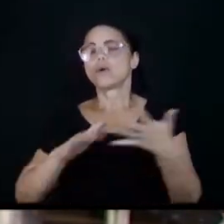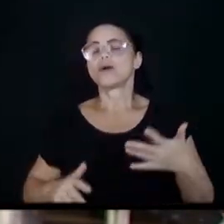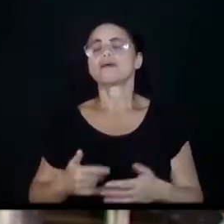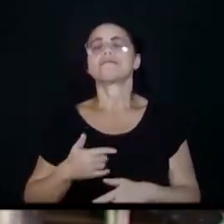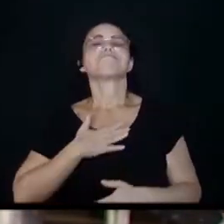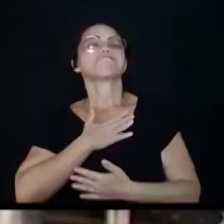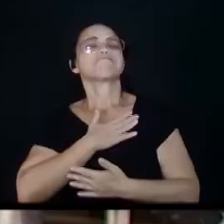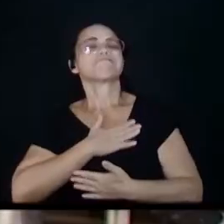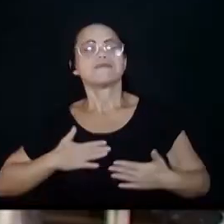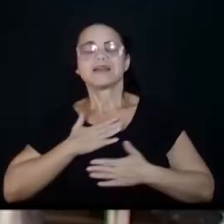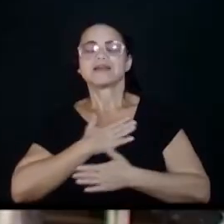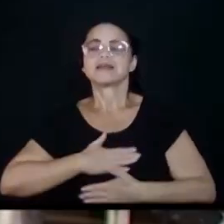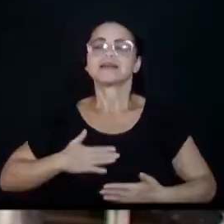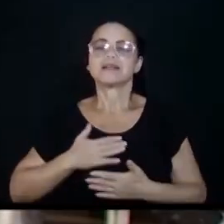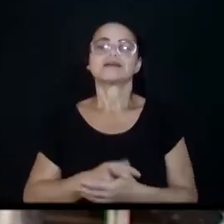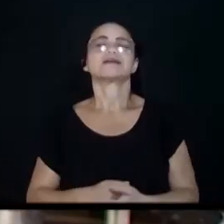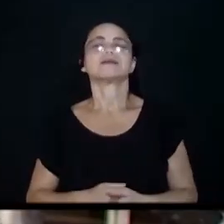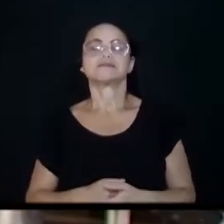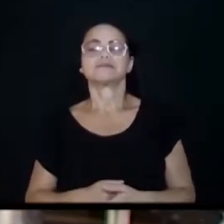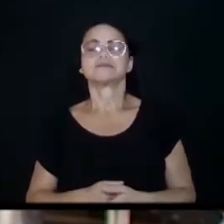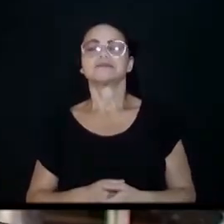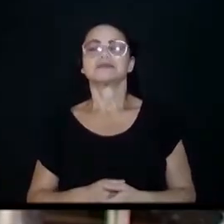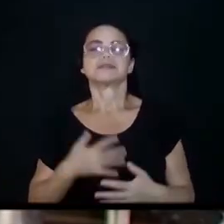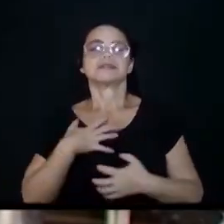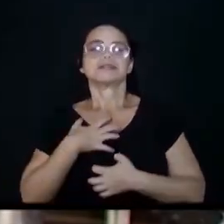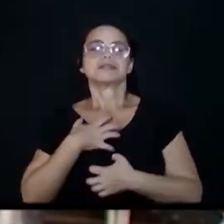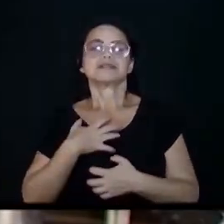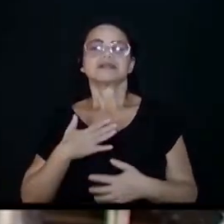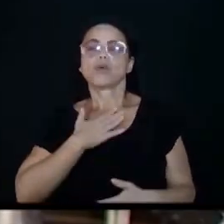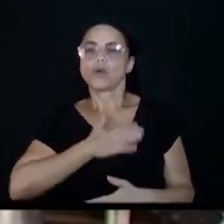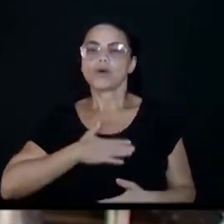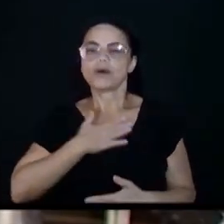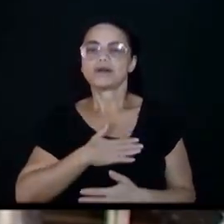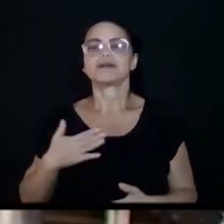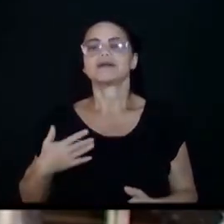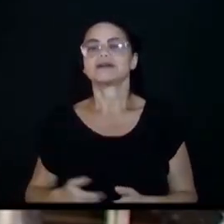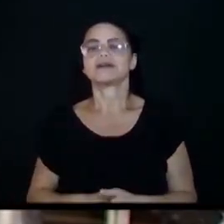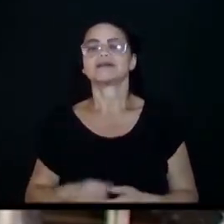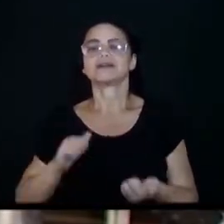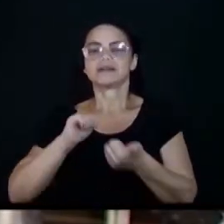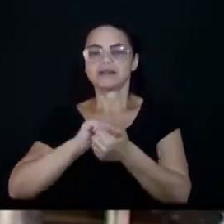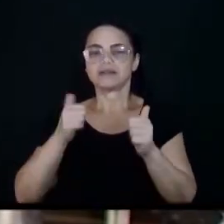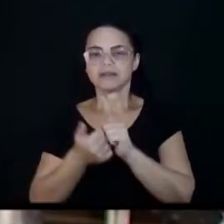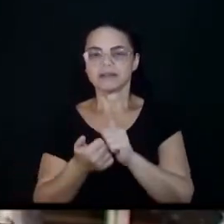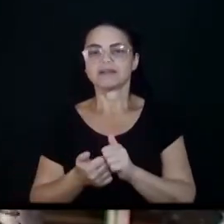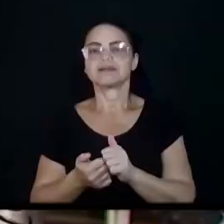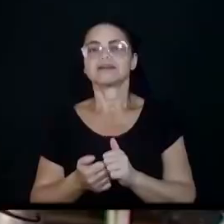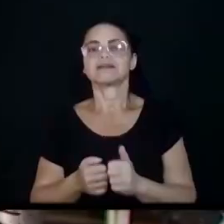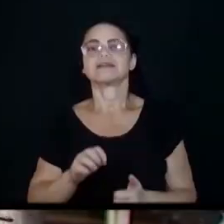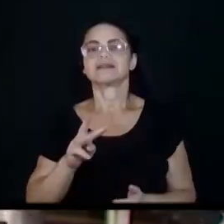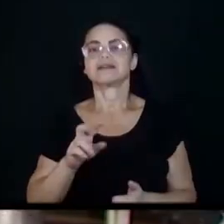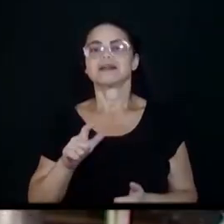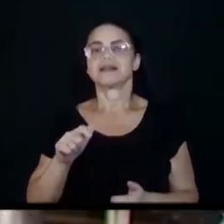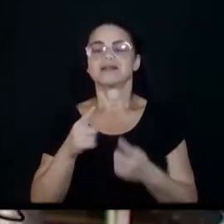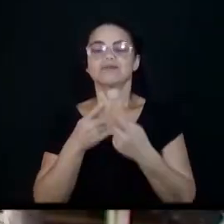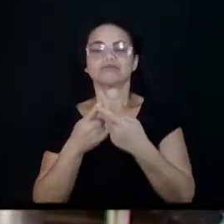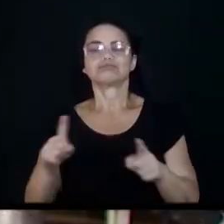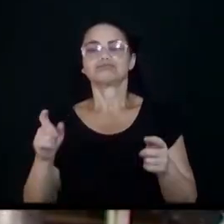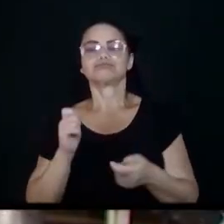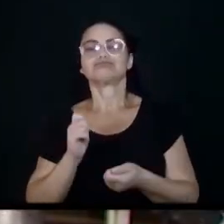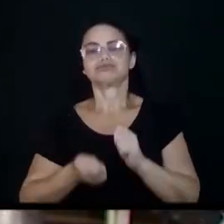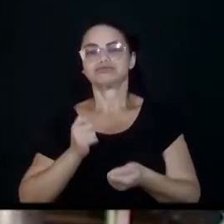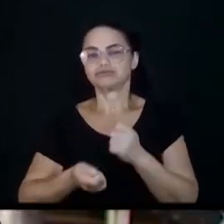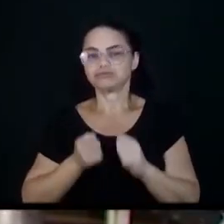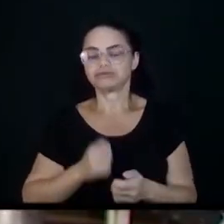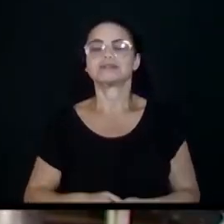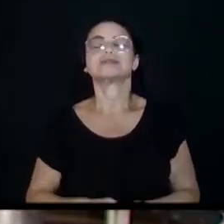que você se identifica? Eu gosto muito de esporte e do Williams, que é de percussão. O que representa